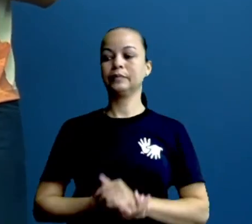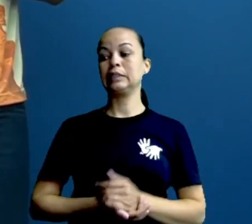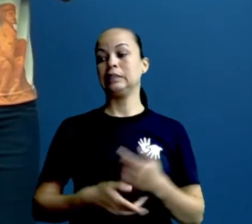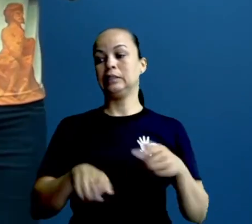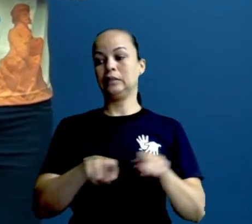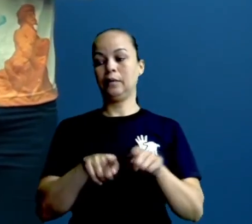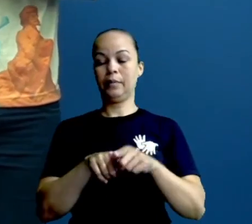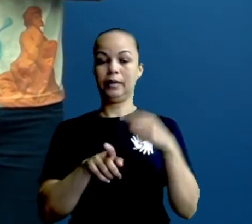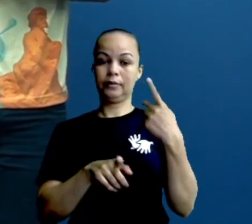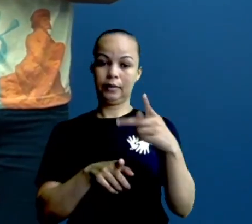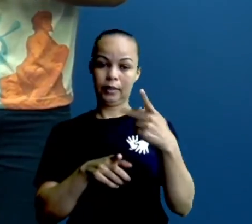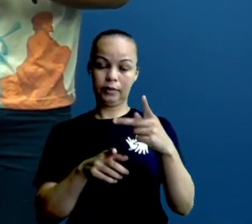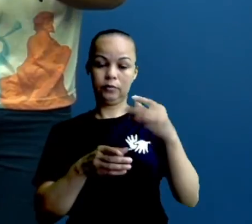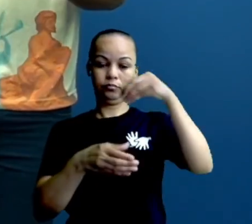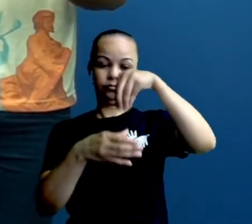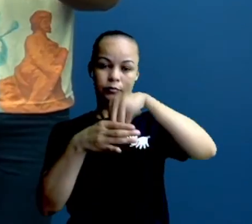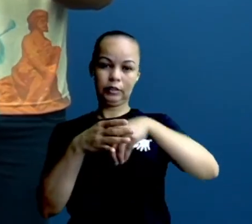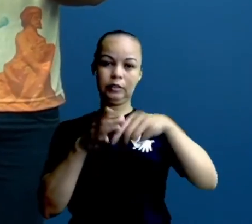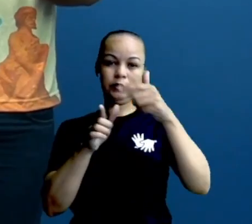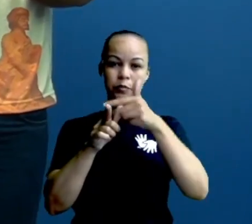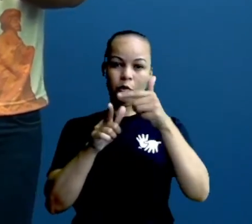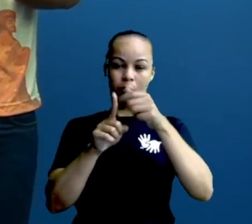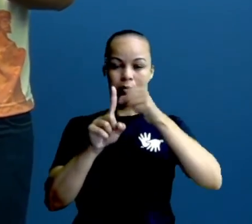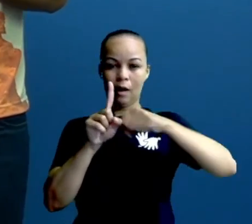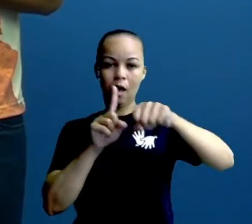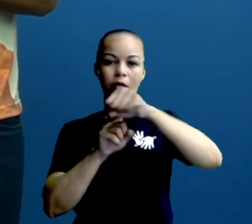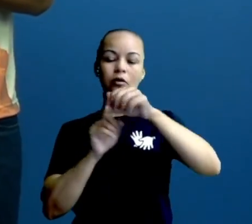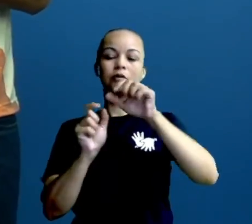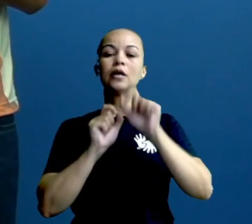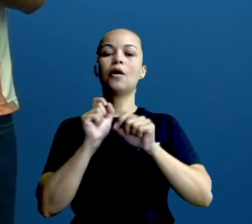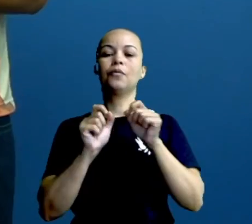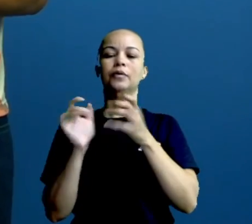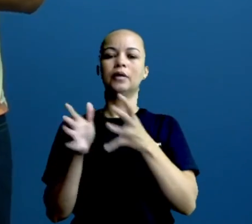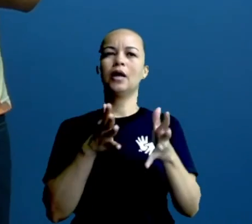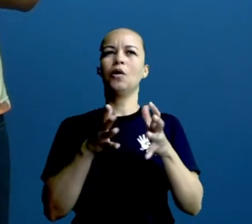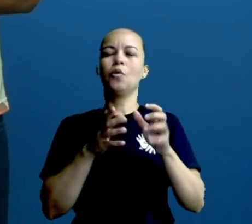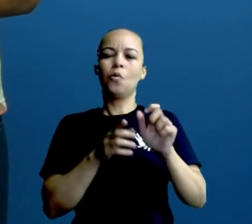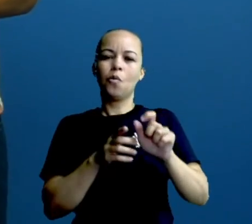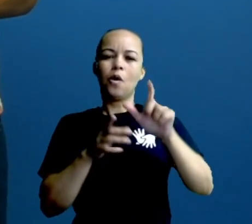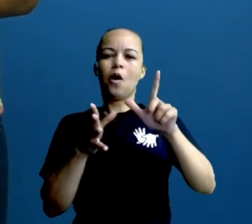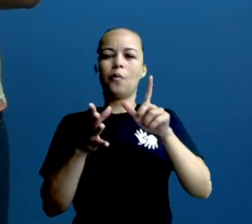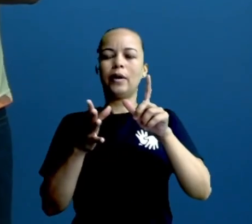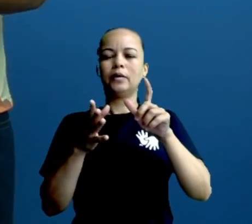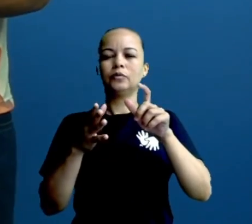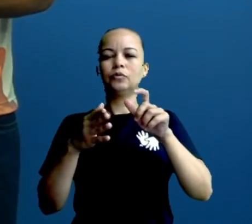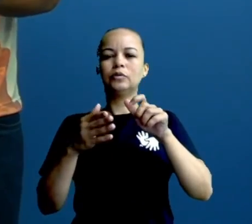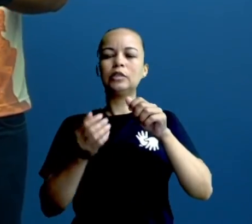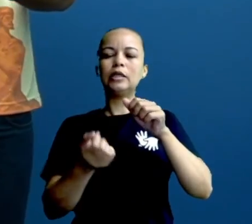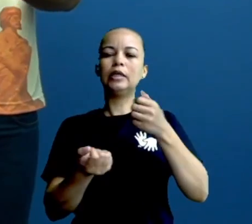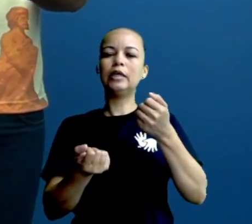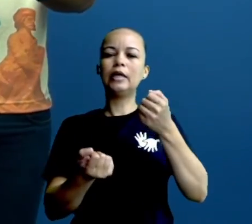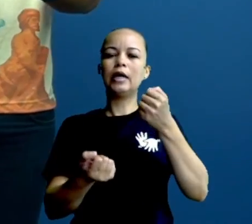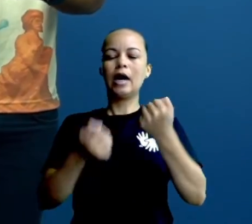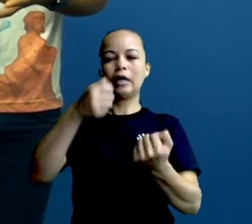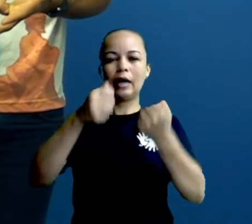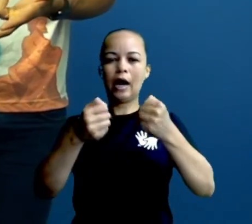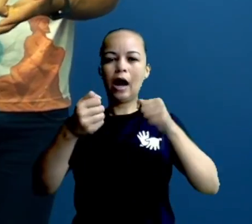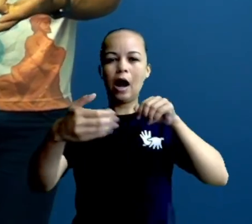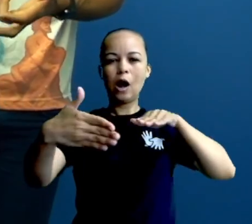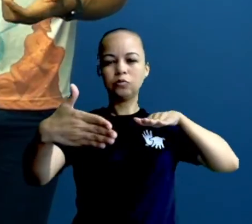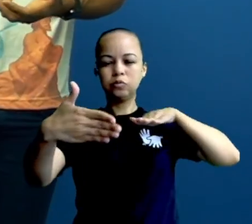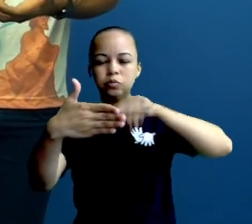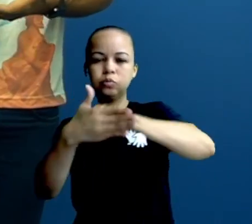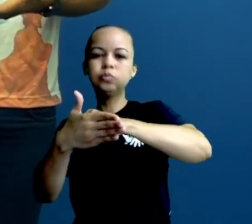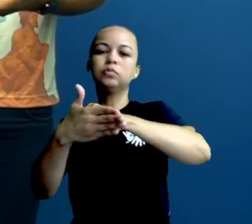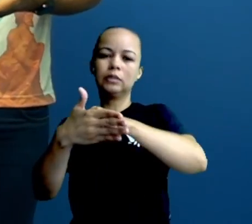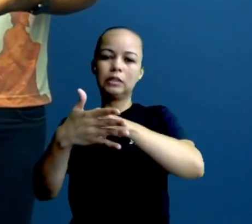Também, e dentro desses problemas sociais, tá, por exemplo, o aumento nos níveis de acidentes, de trânsito, de